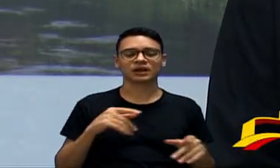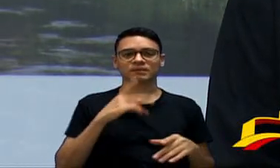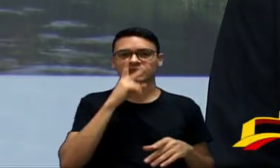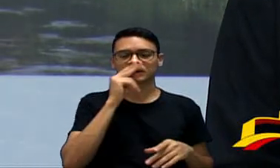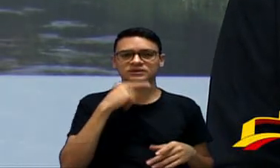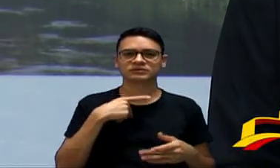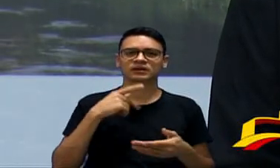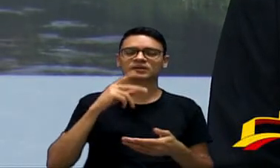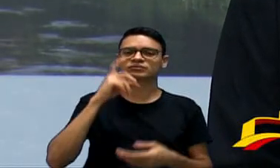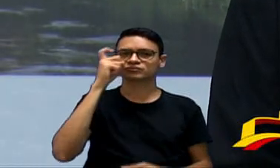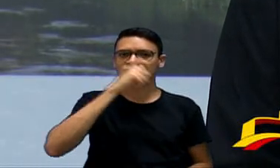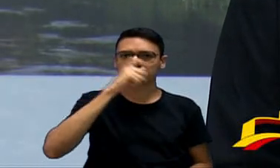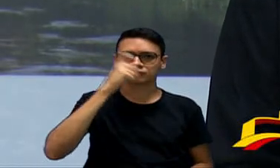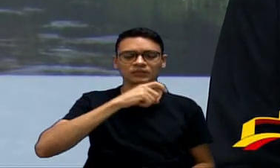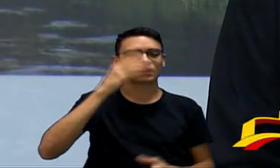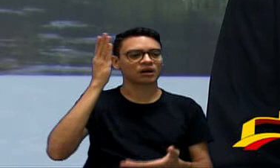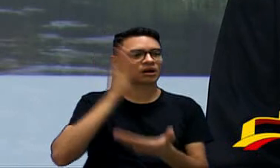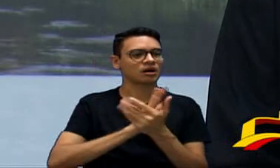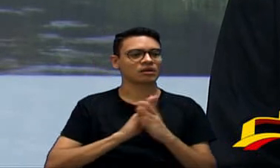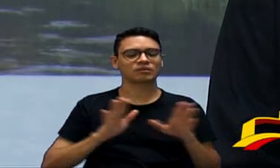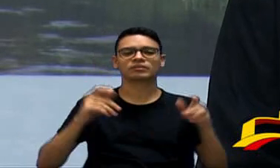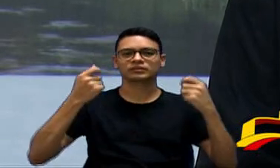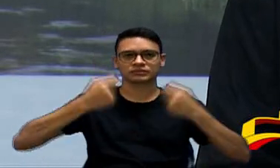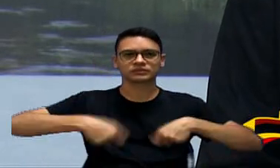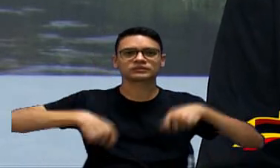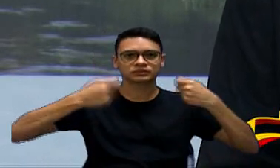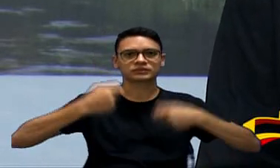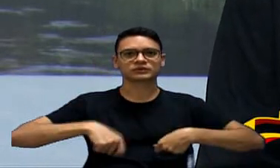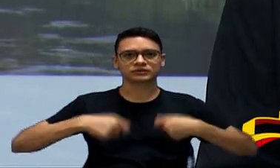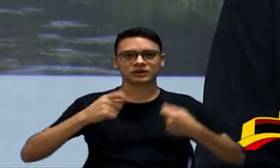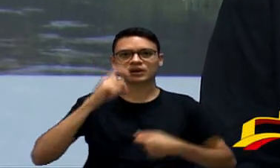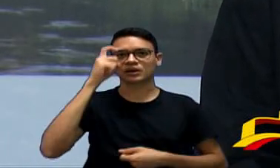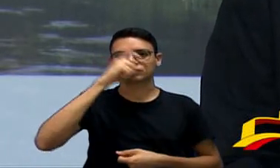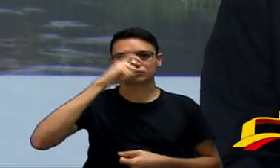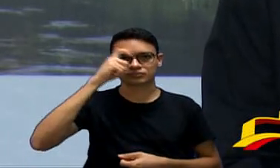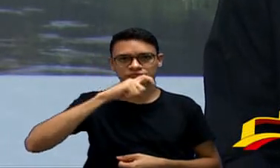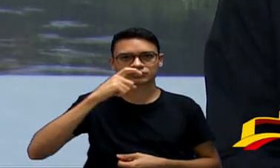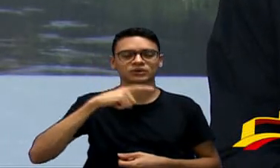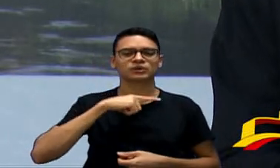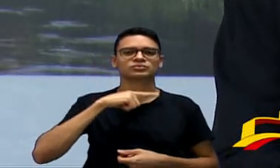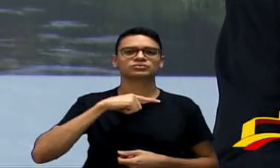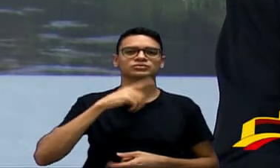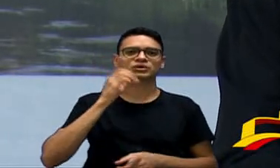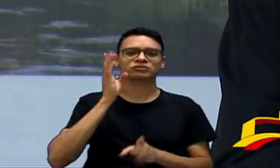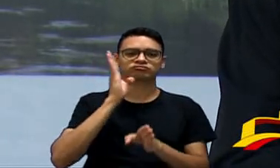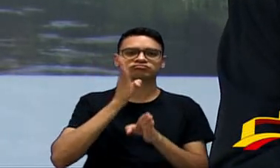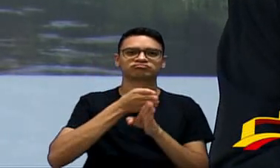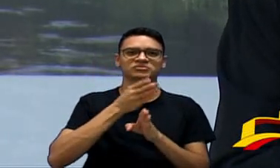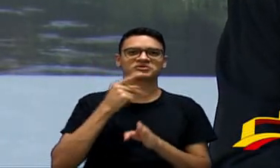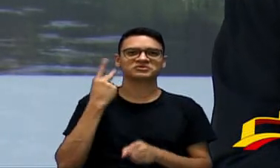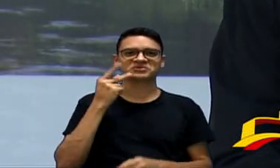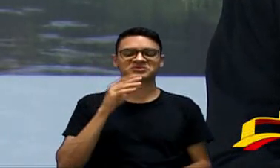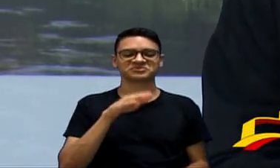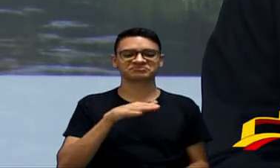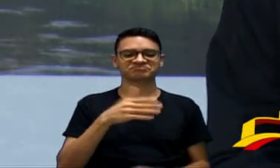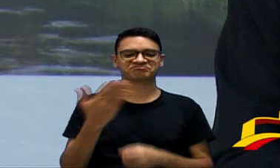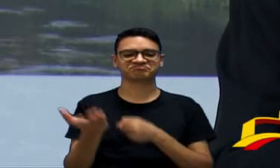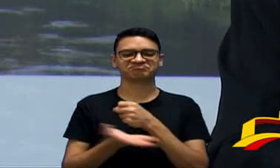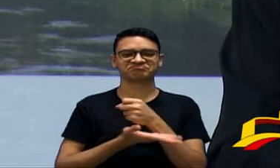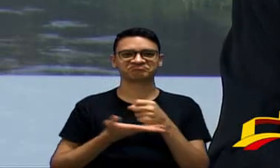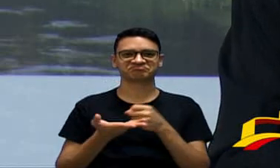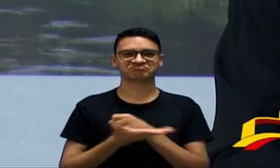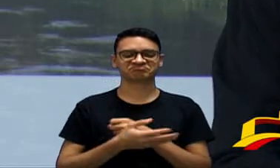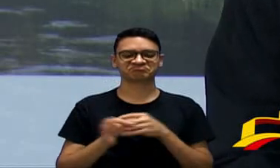acabar. Essa mentira que precisa acabar. Essa mentira que esse vereadorzinho, que não